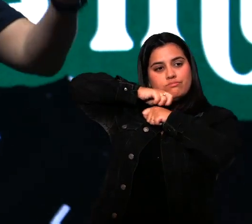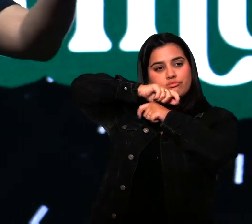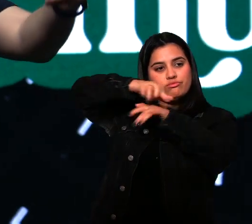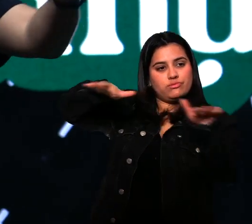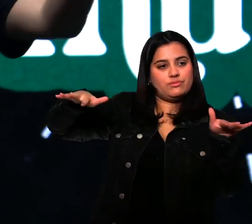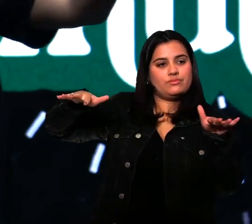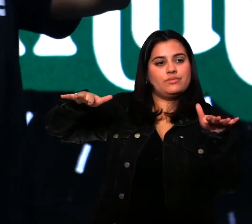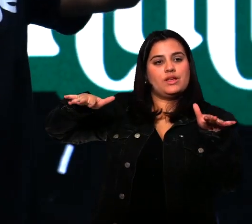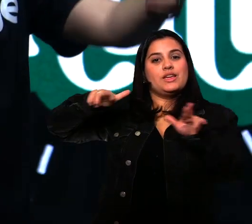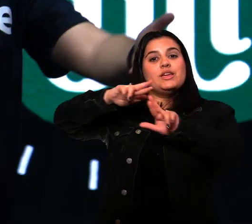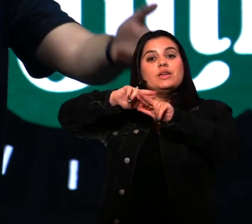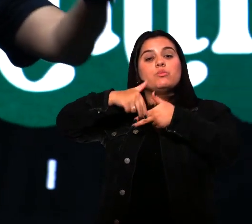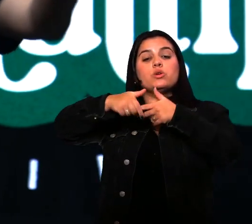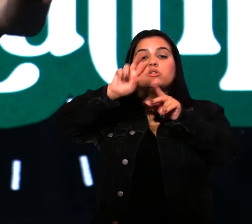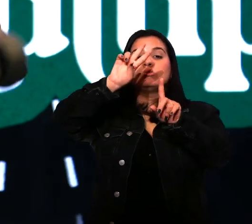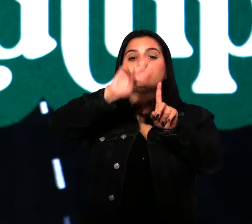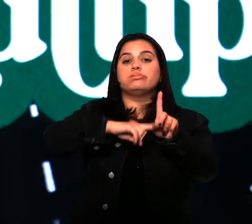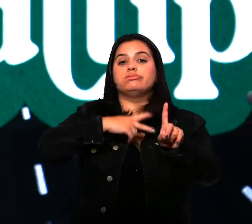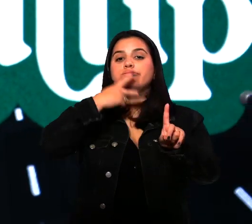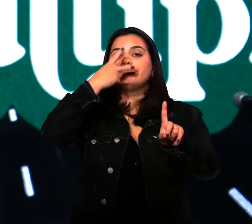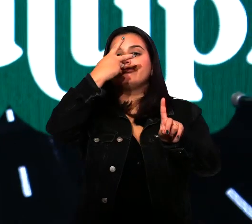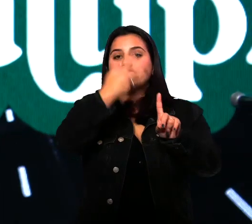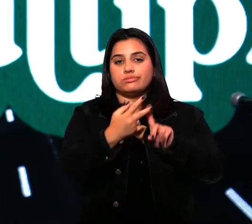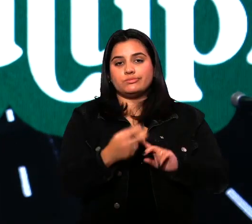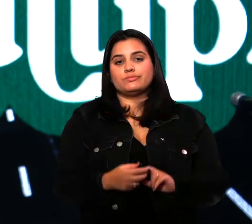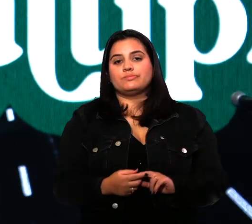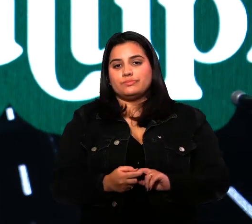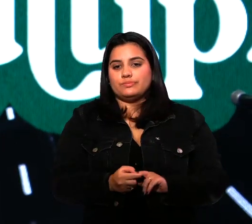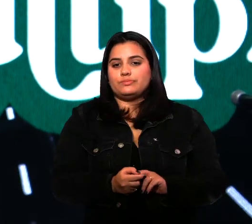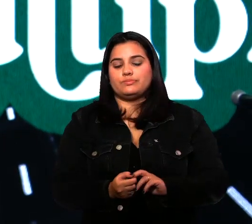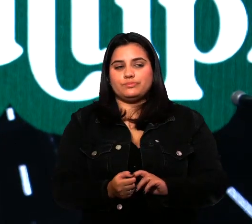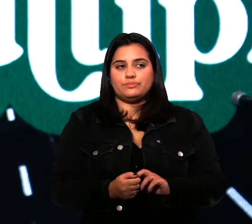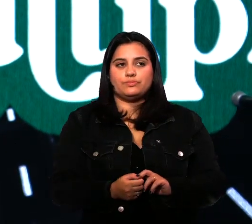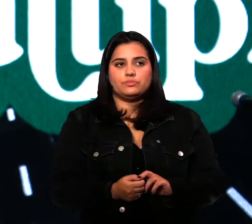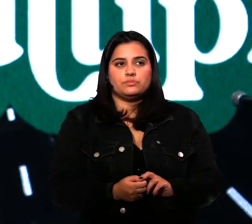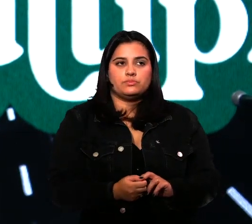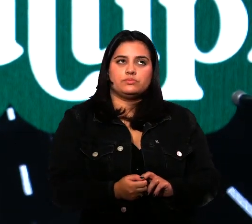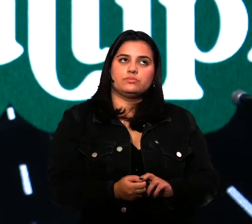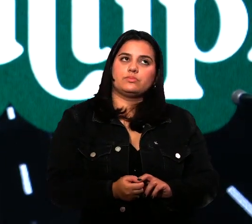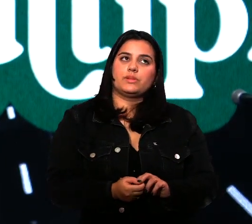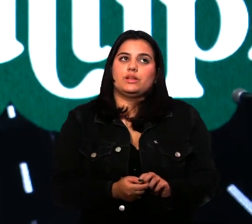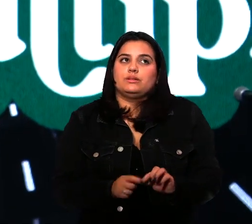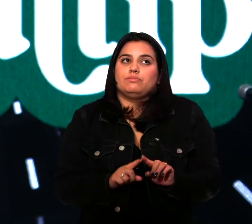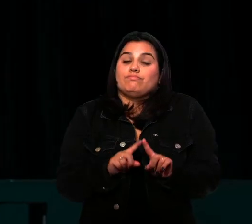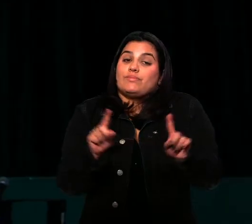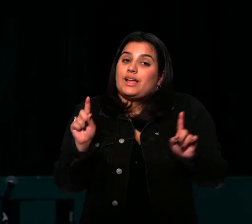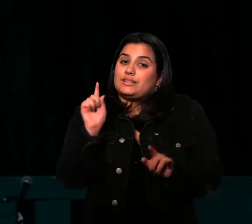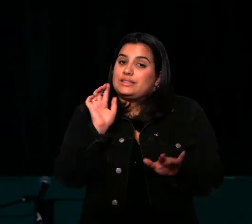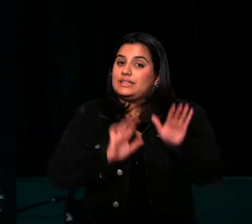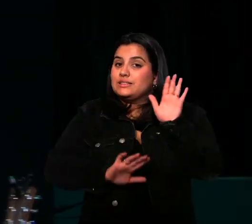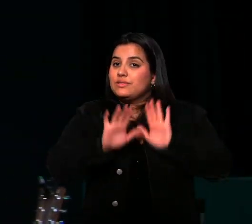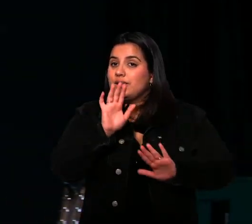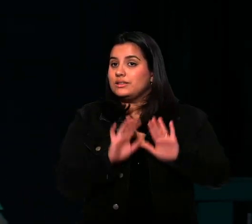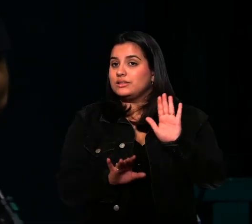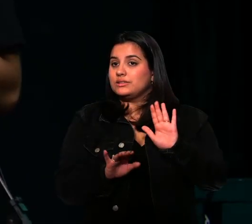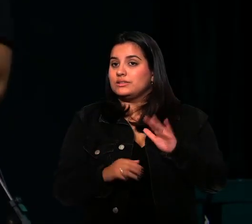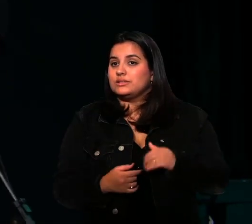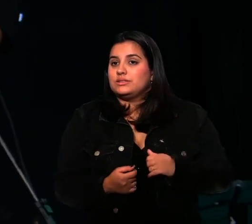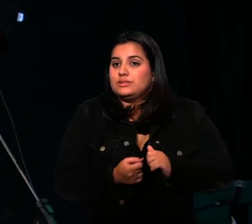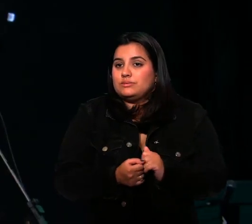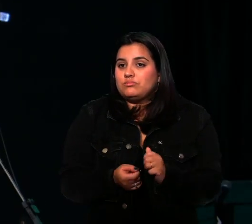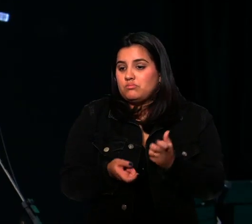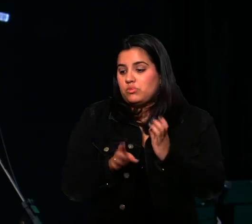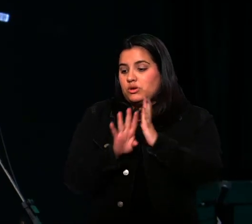são multiplicadas no meio do corpo de Cristo. Mas muitas vezes, por causa das